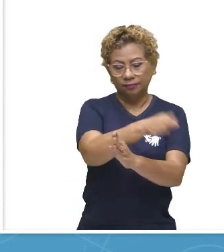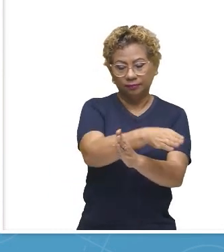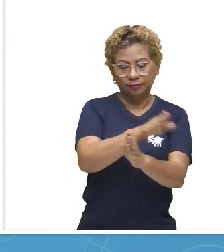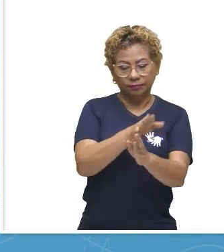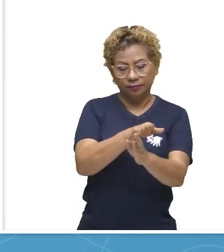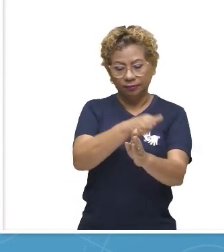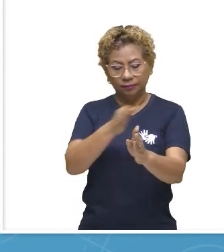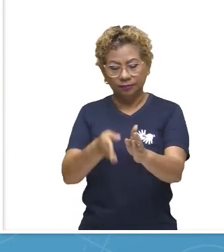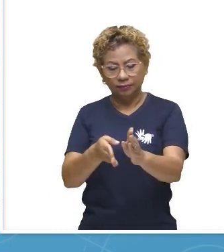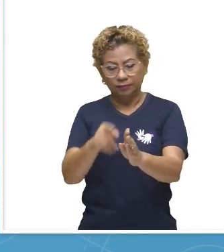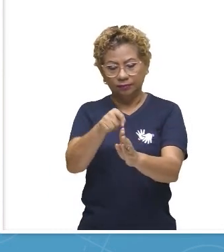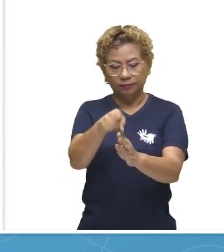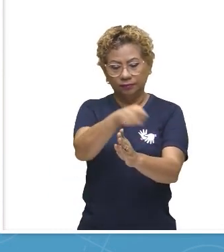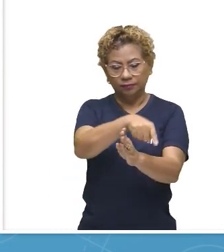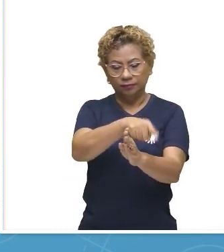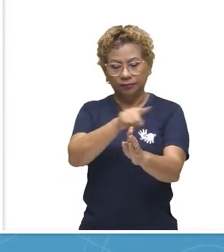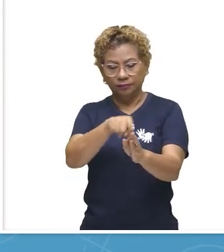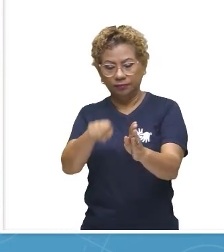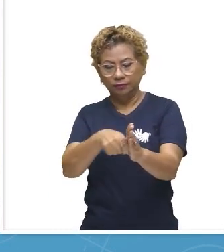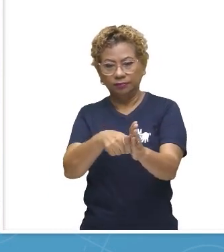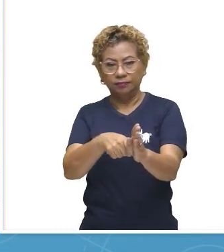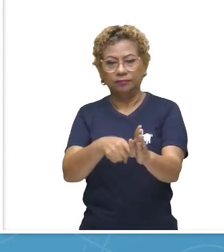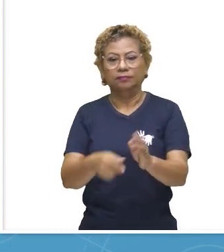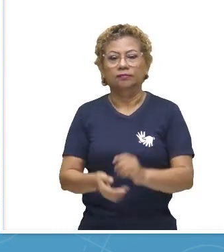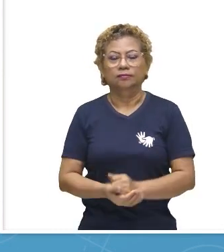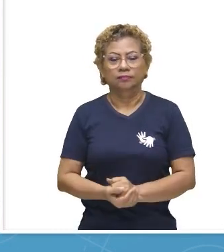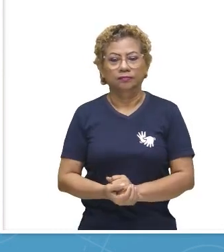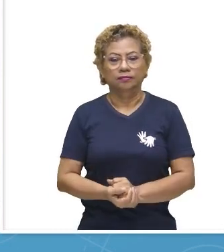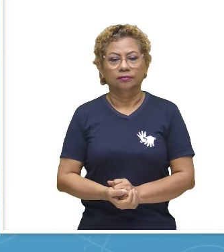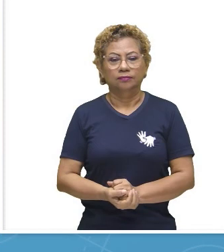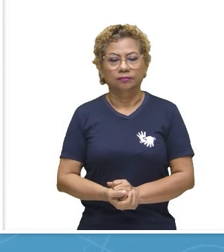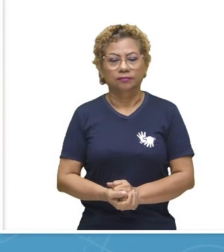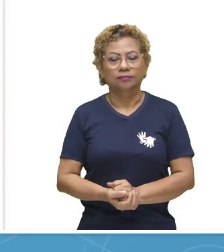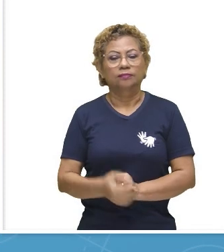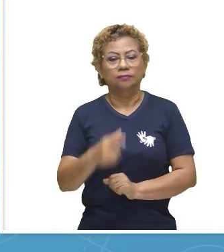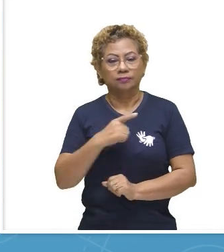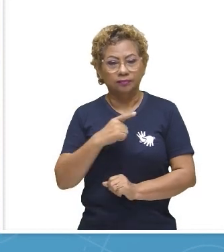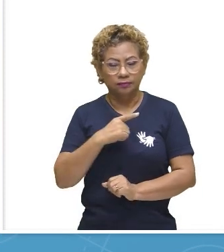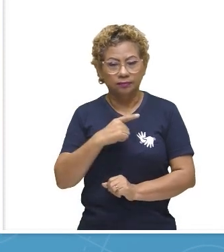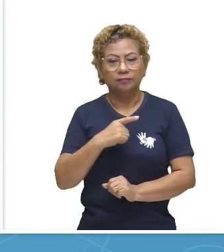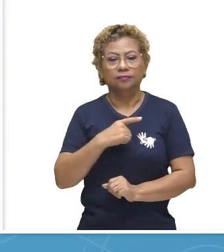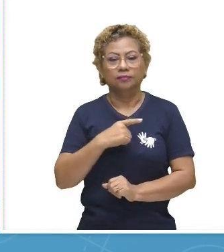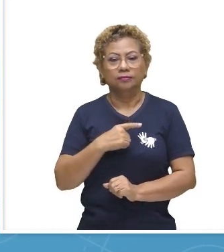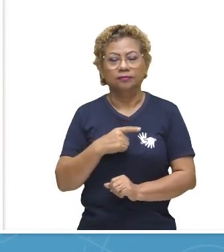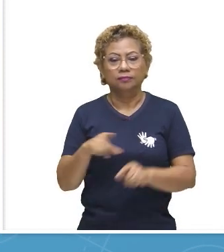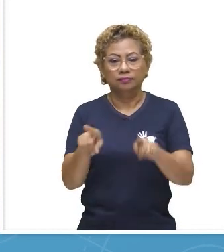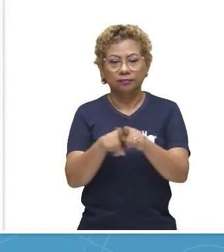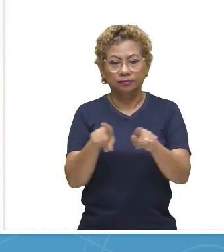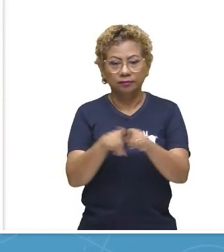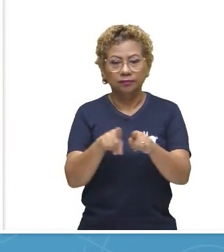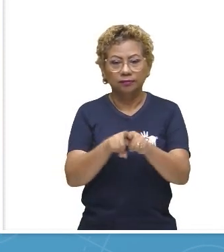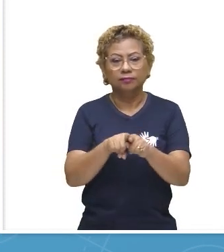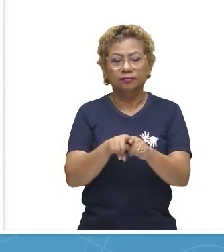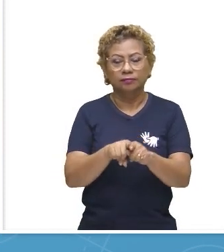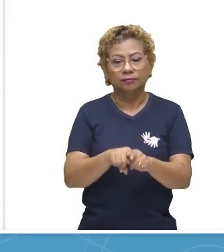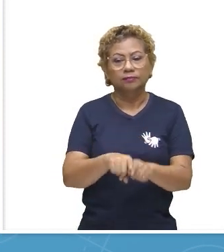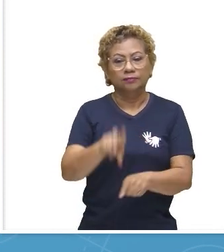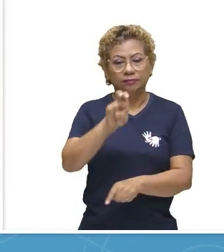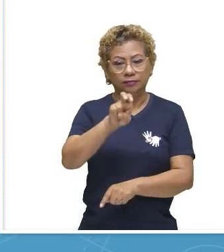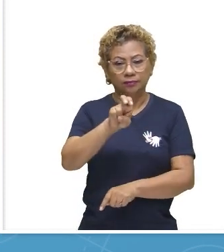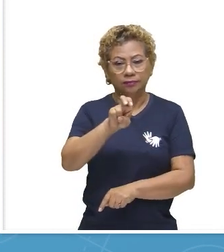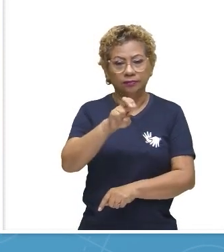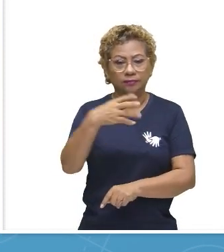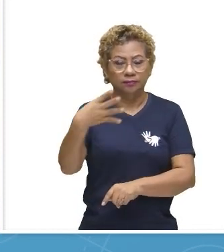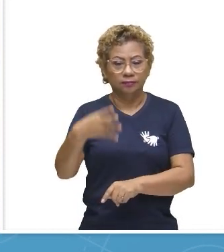E 5 e 4, de fora, alternando com o de fora, ok? Então, eu